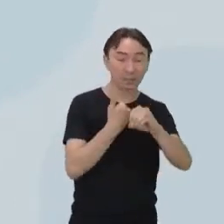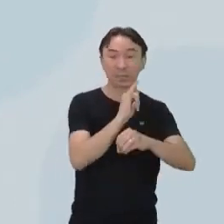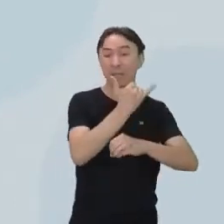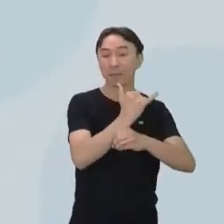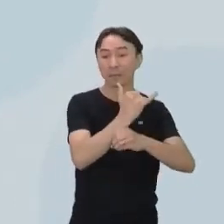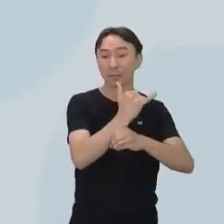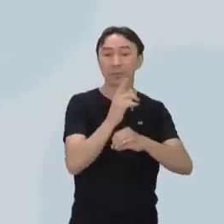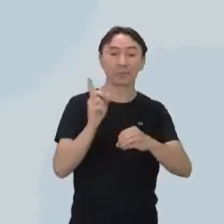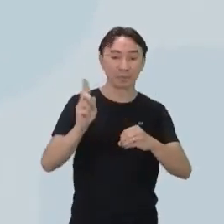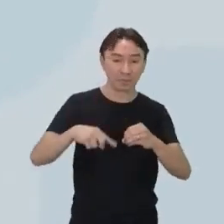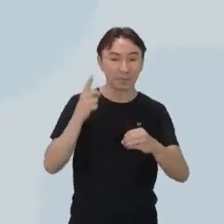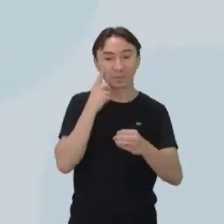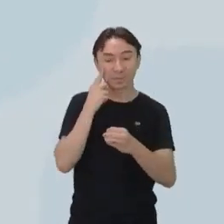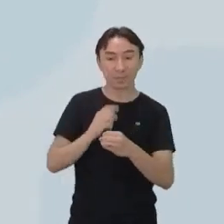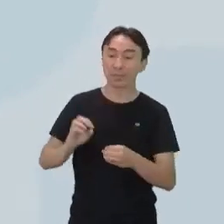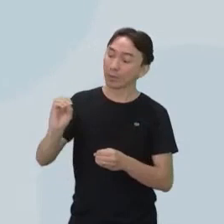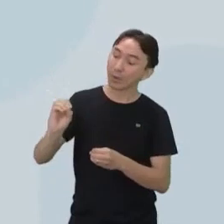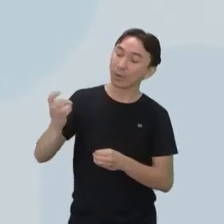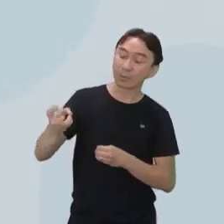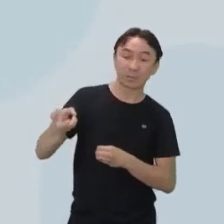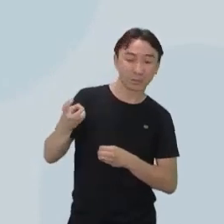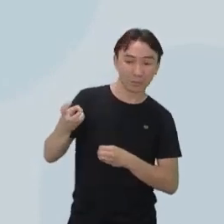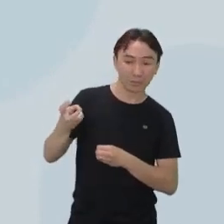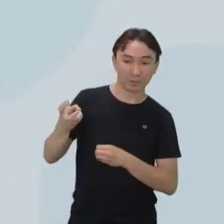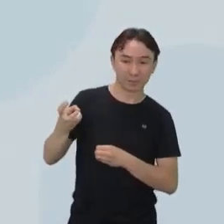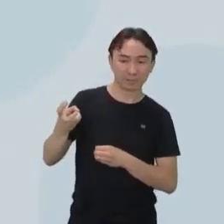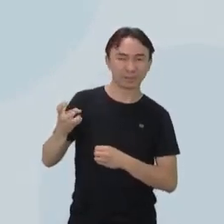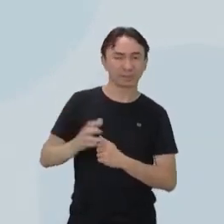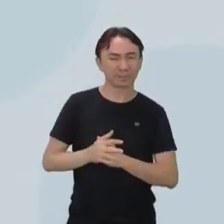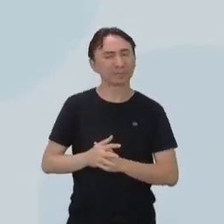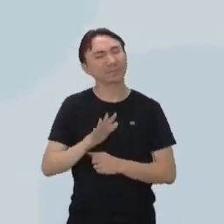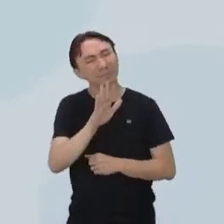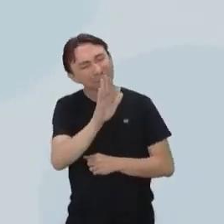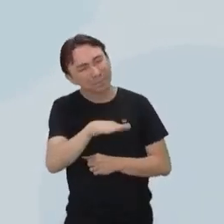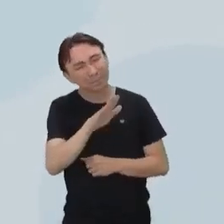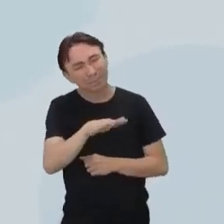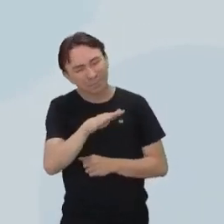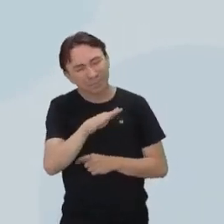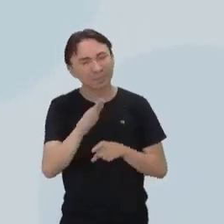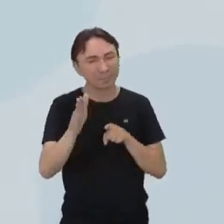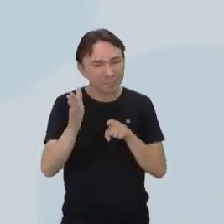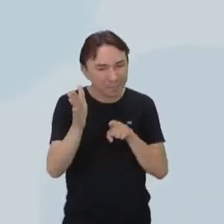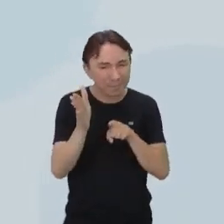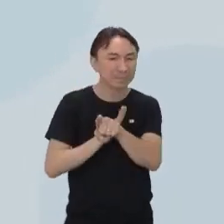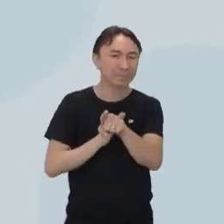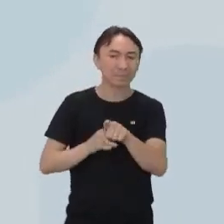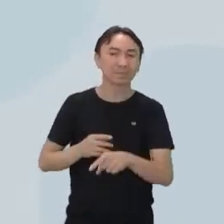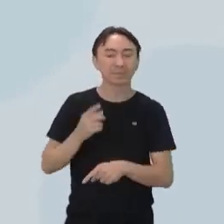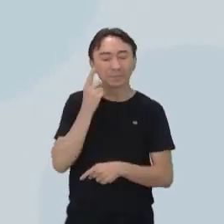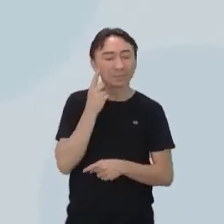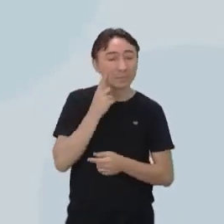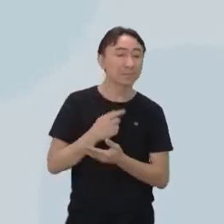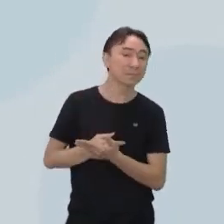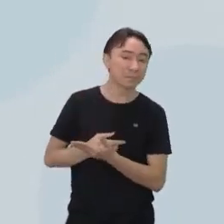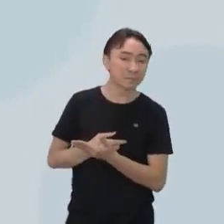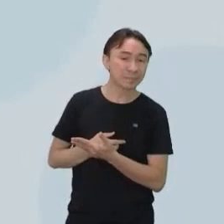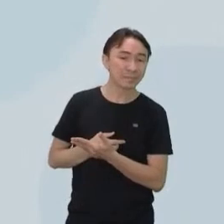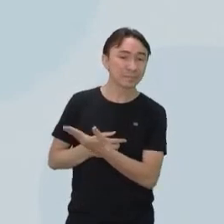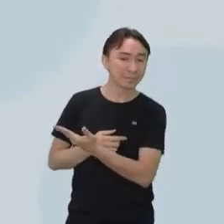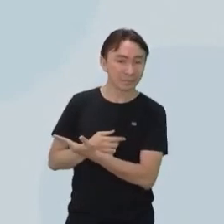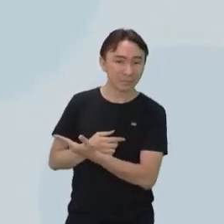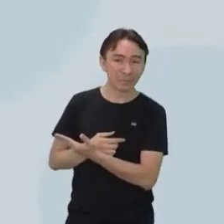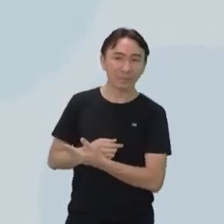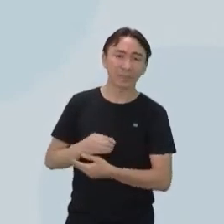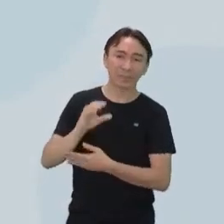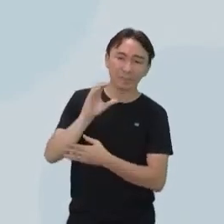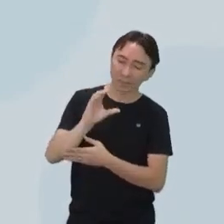químico oxigênio, o O. Deixa eu só tirar uma dúvida aqui, já que eu estou fazendo um cosplay de aluno.